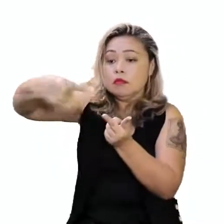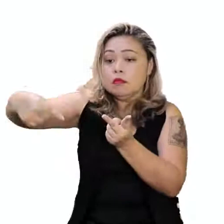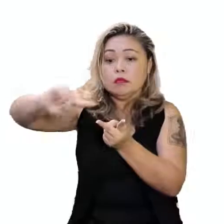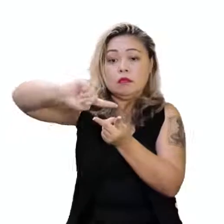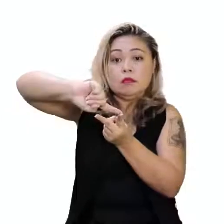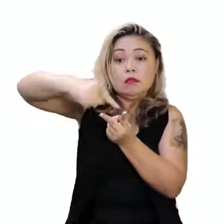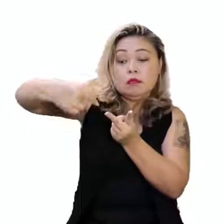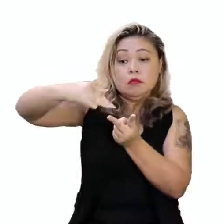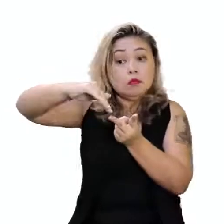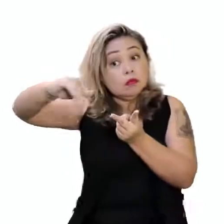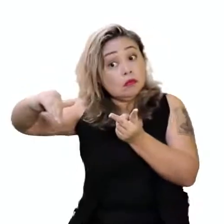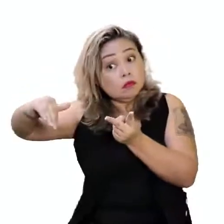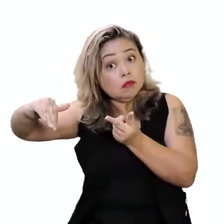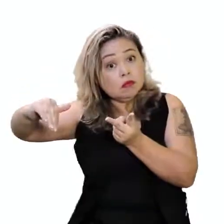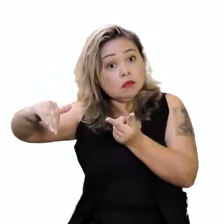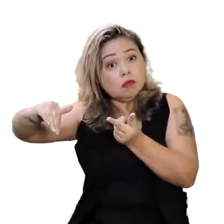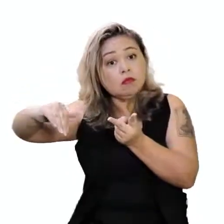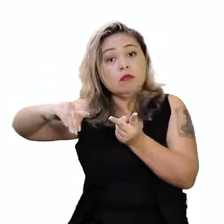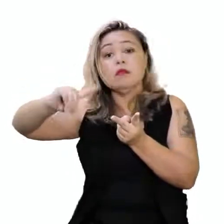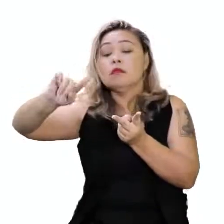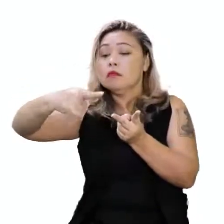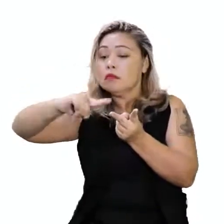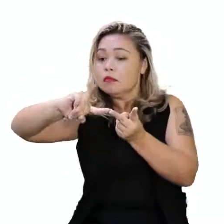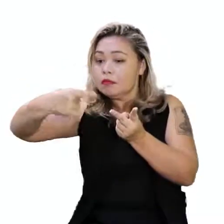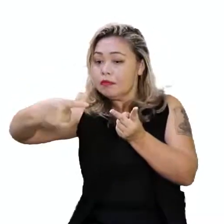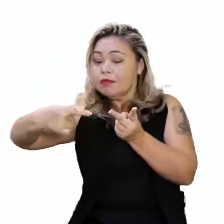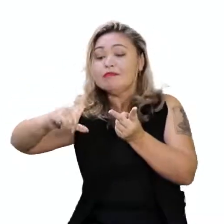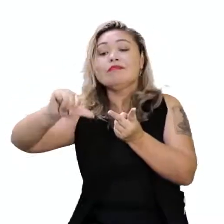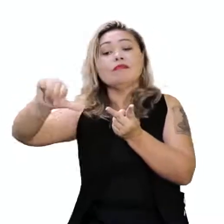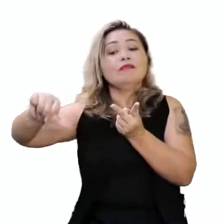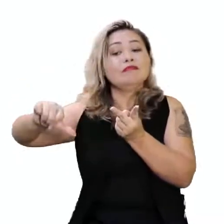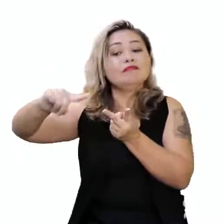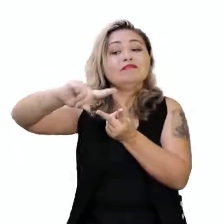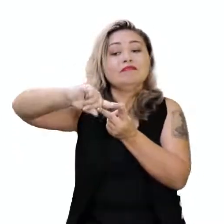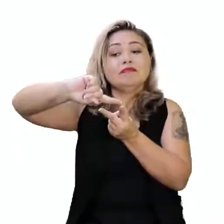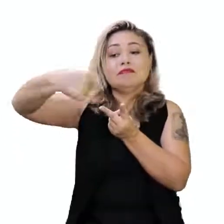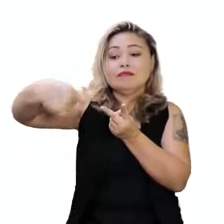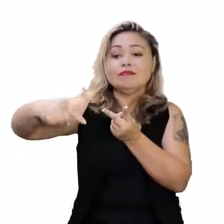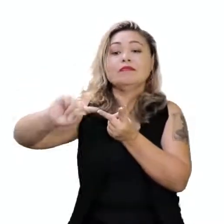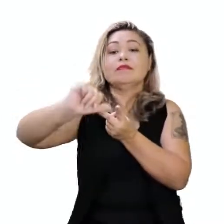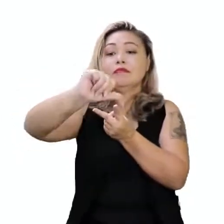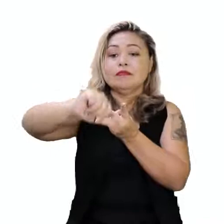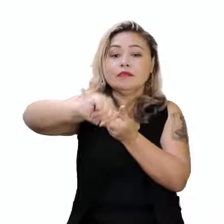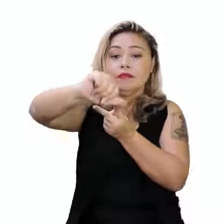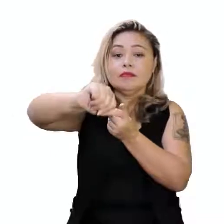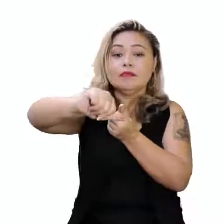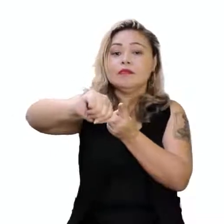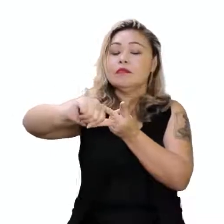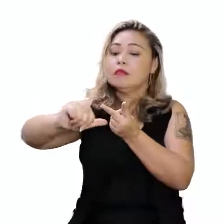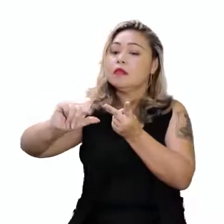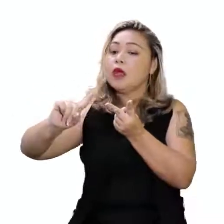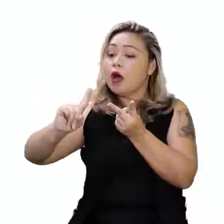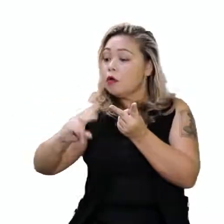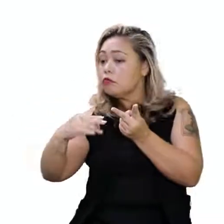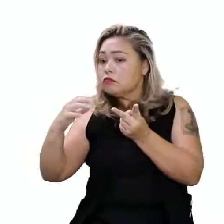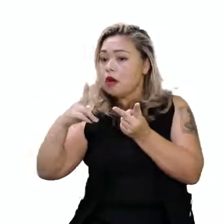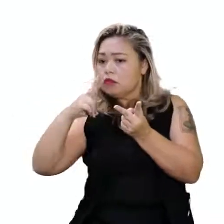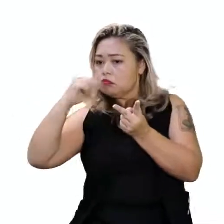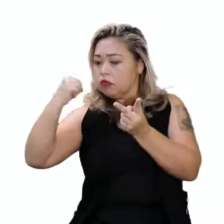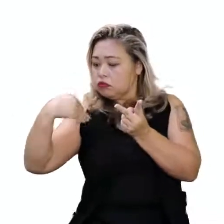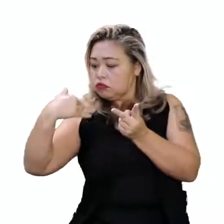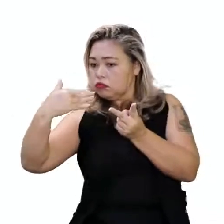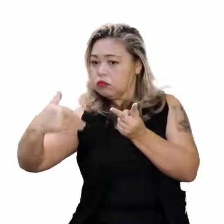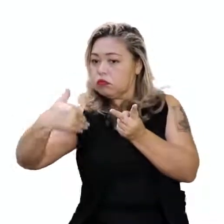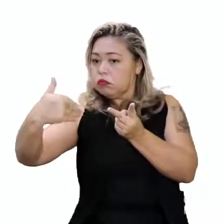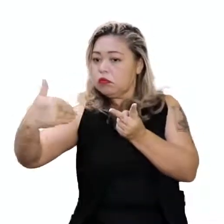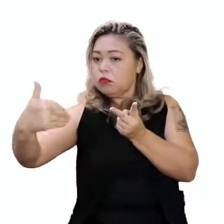gênico isolado, as frequências dos genes podem mudar, como resultado das ações de forças evolutivas. Então,